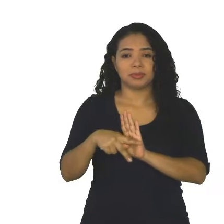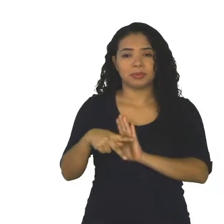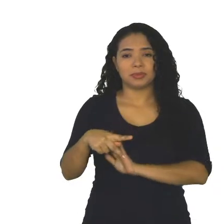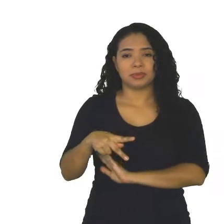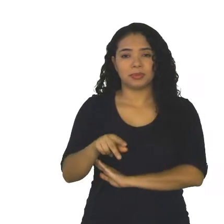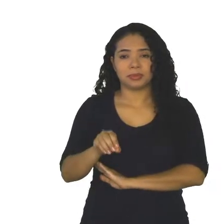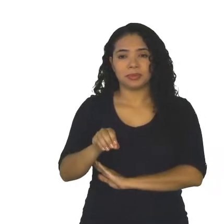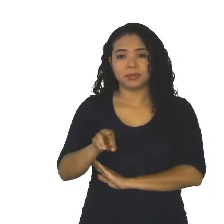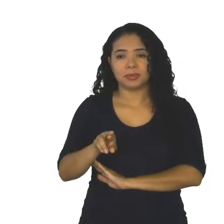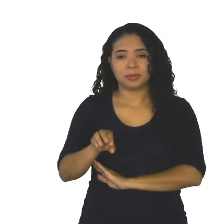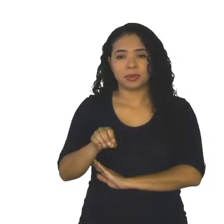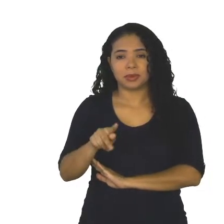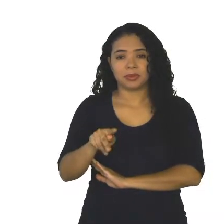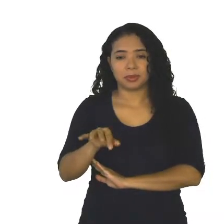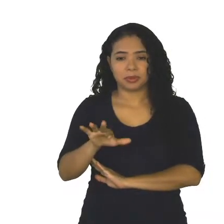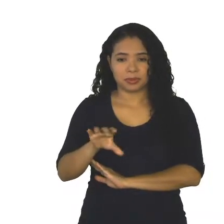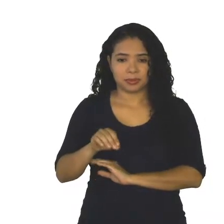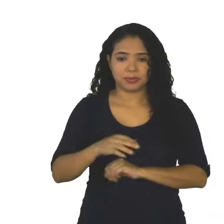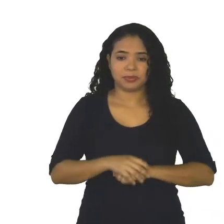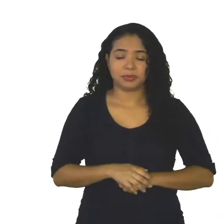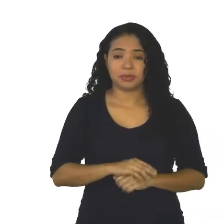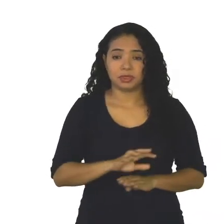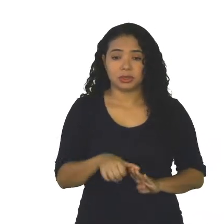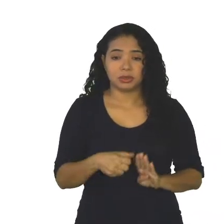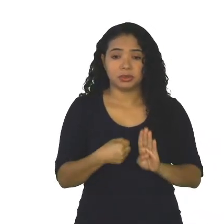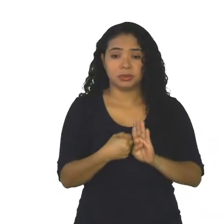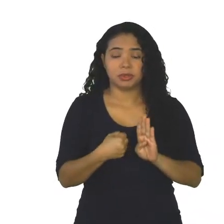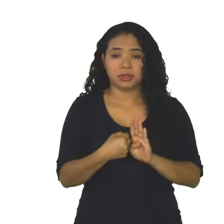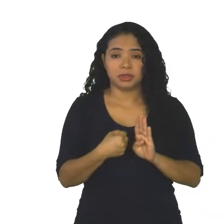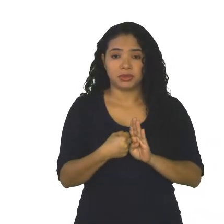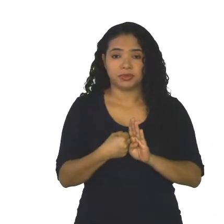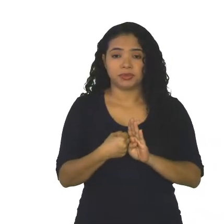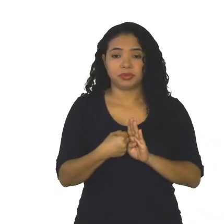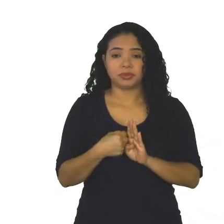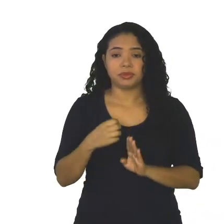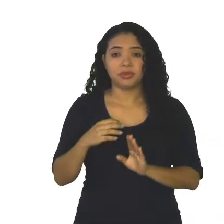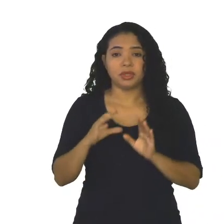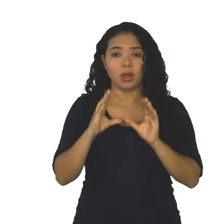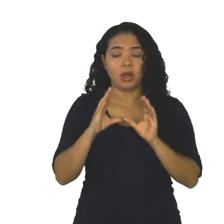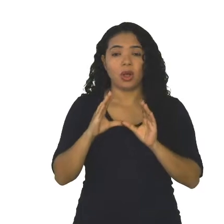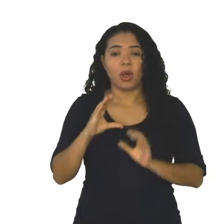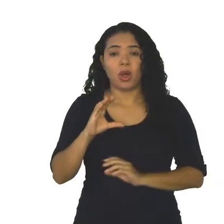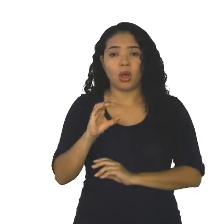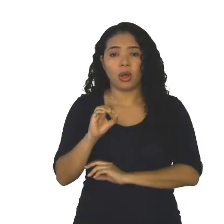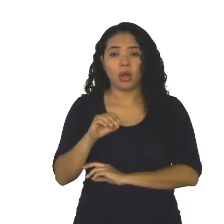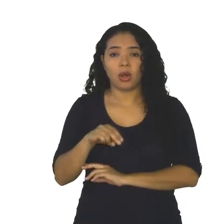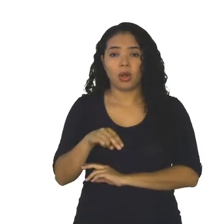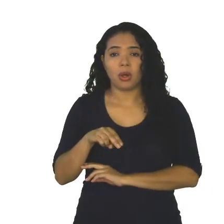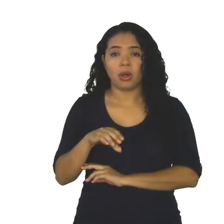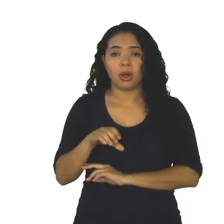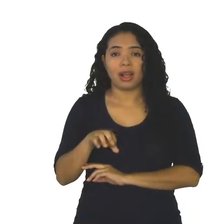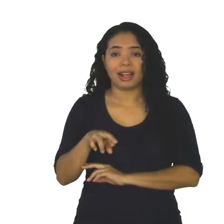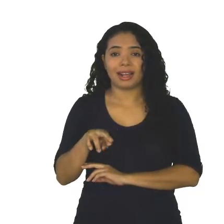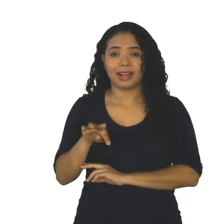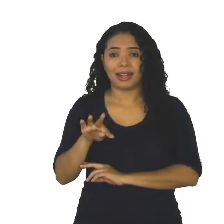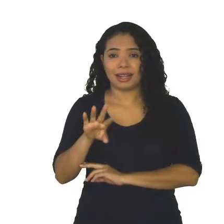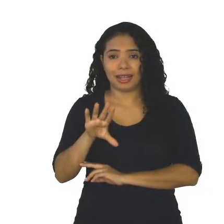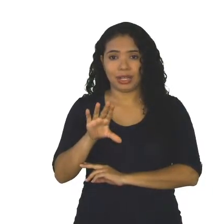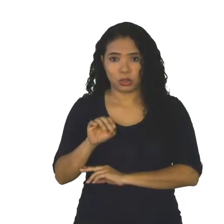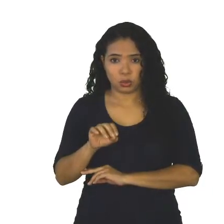ok? Substantivo concreto. Nós temos também o substantivo concreto, que é o quê? O que tem